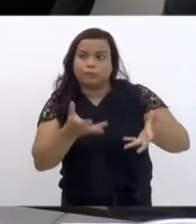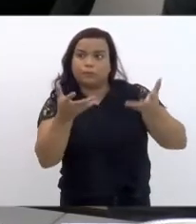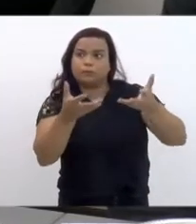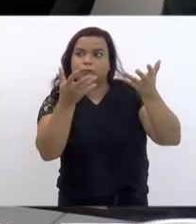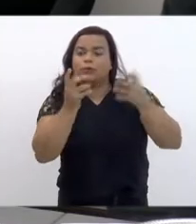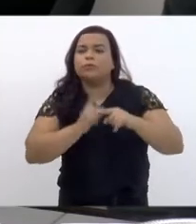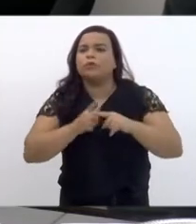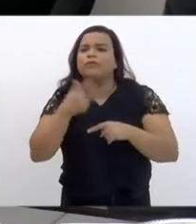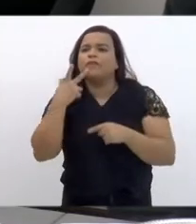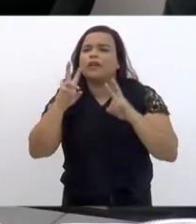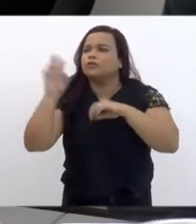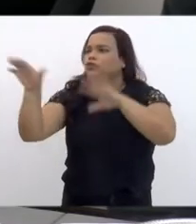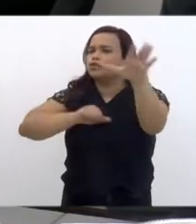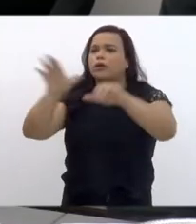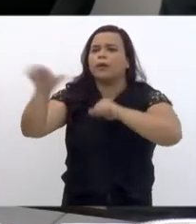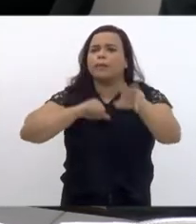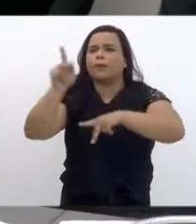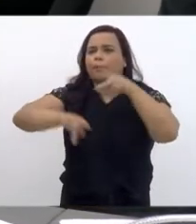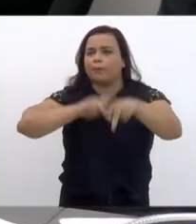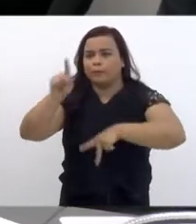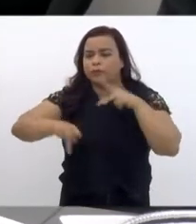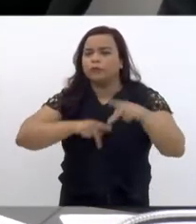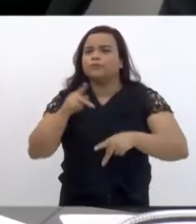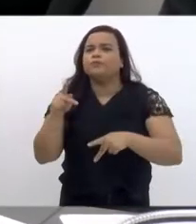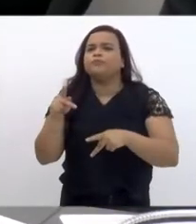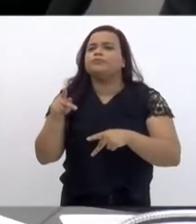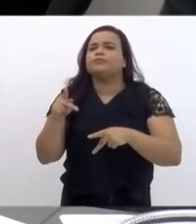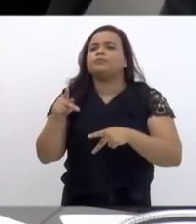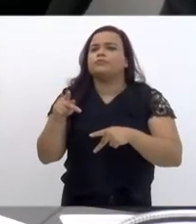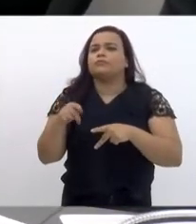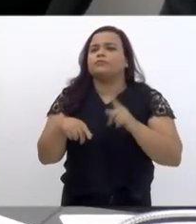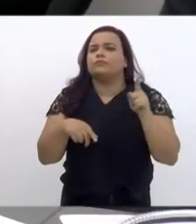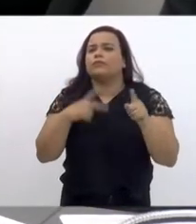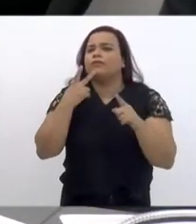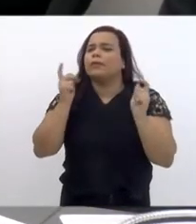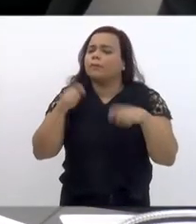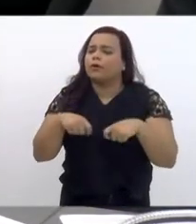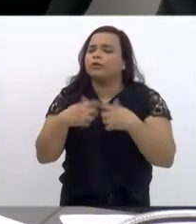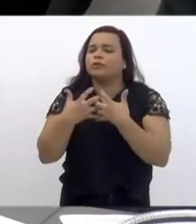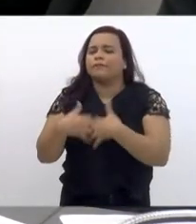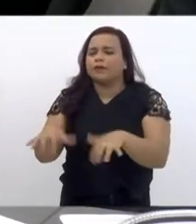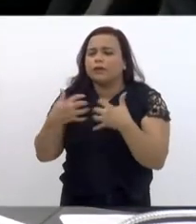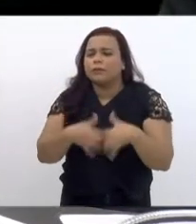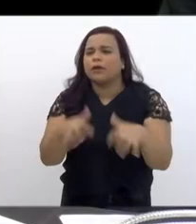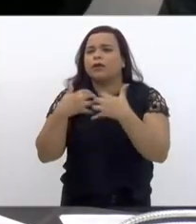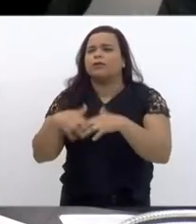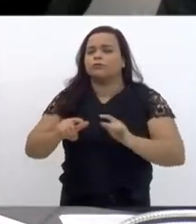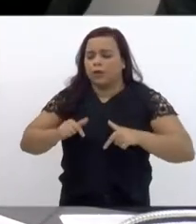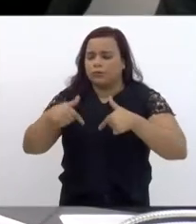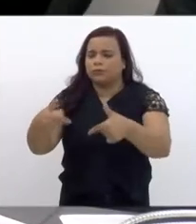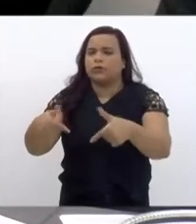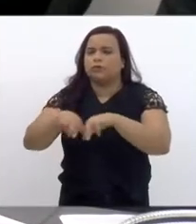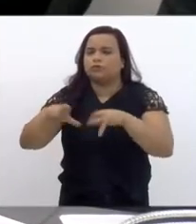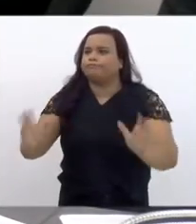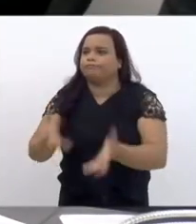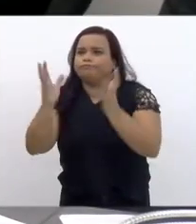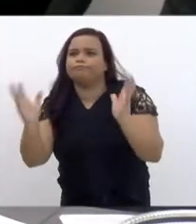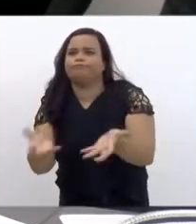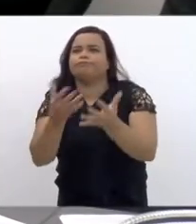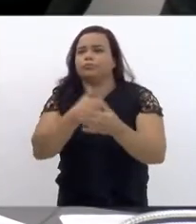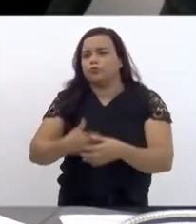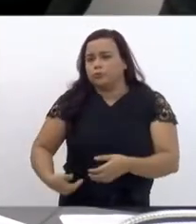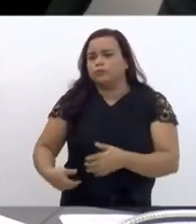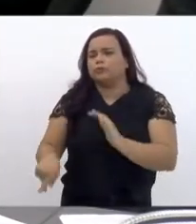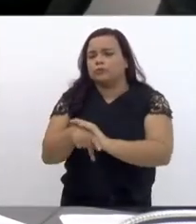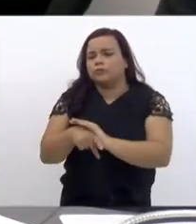do chamamento público, abre a possibilidade de adotar mecanismos de fomento público à inovação, que é mais, passaria a se tornar mais